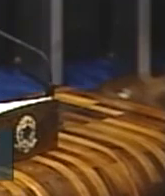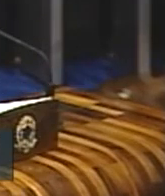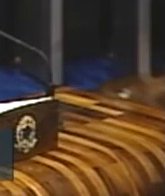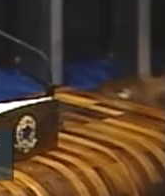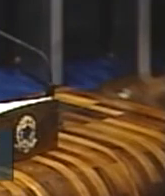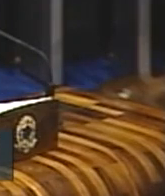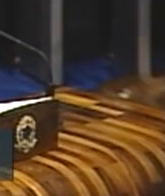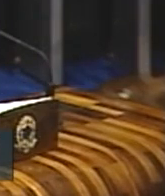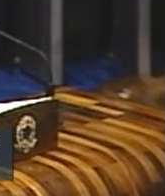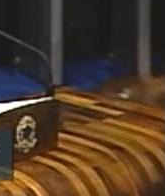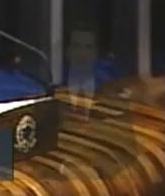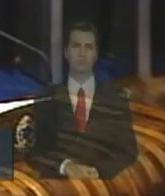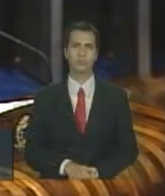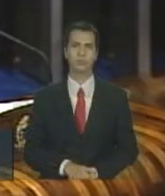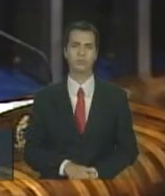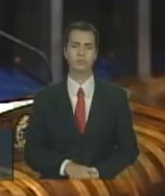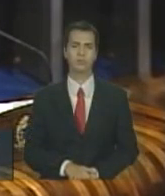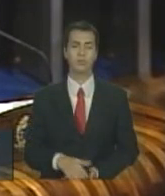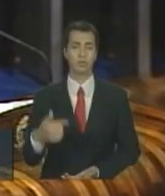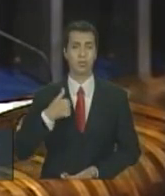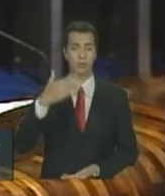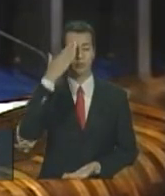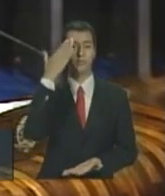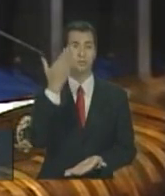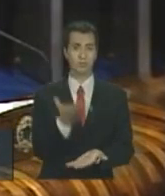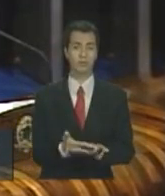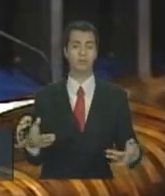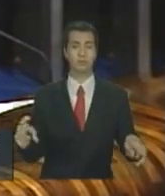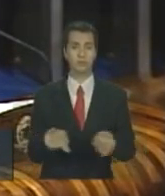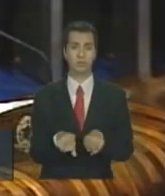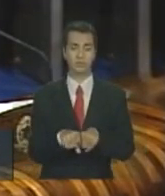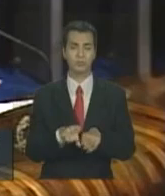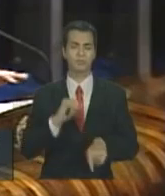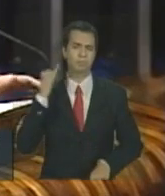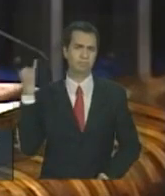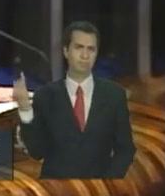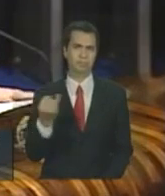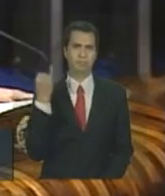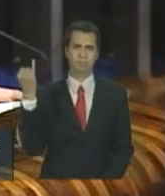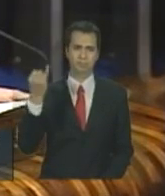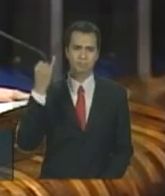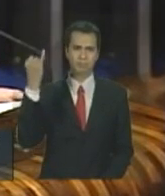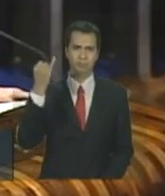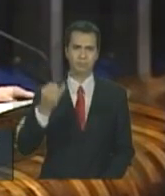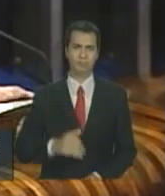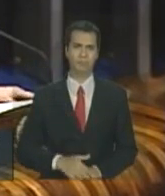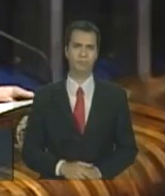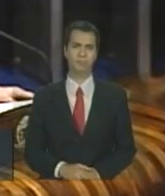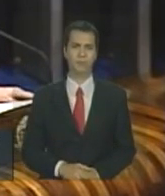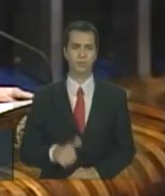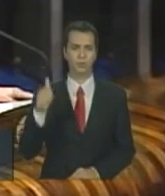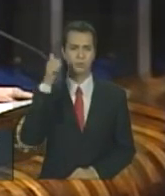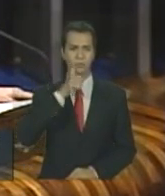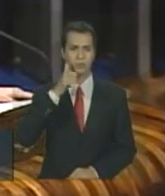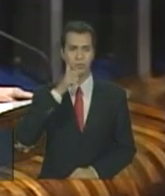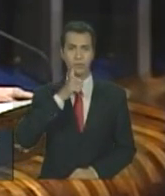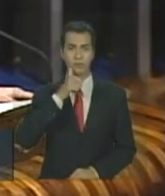E eu tenho certeza de uma outra questão. É fundamental que as